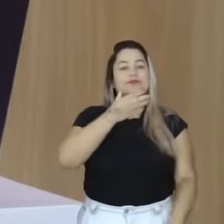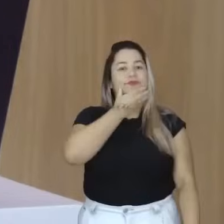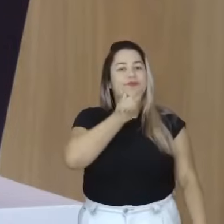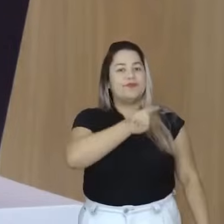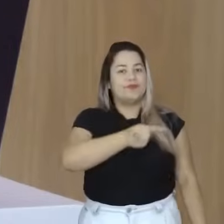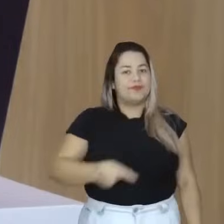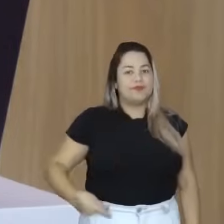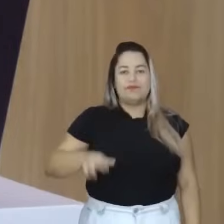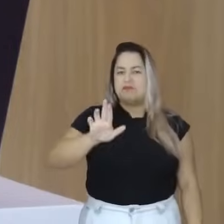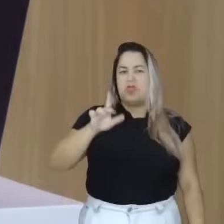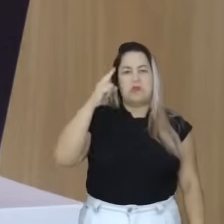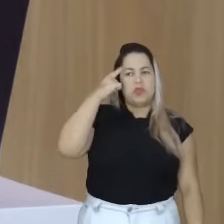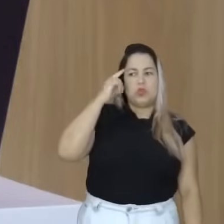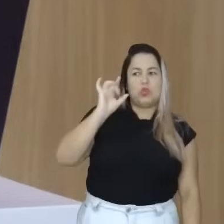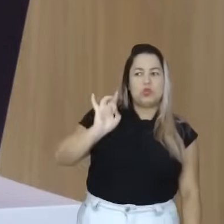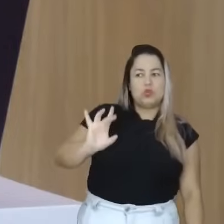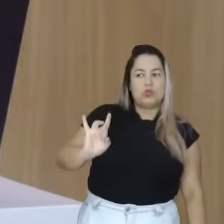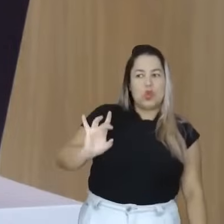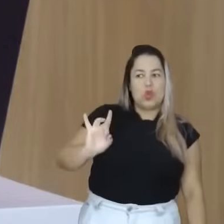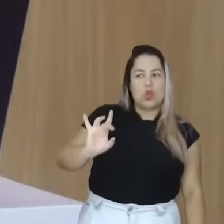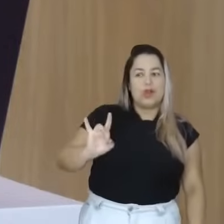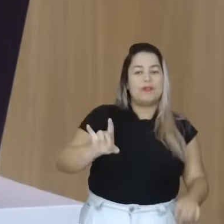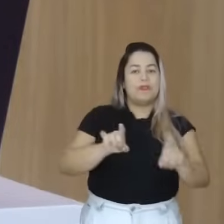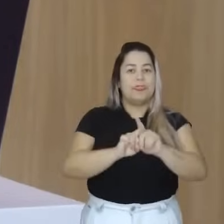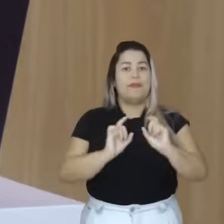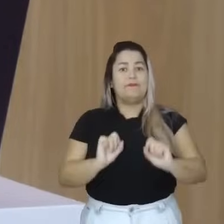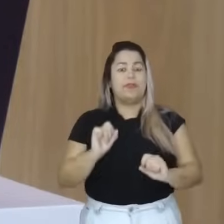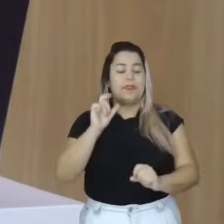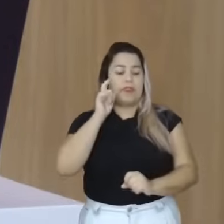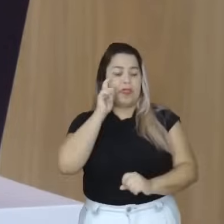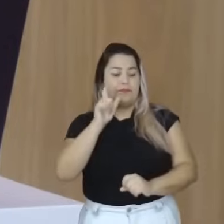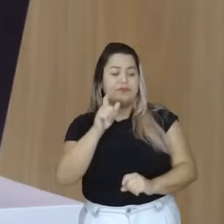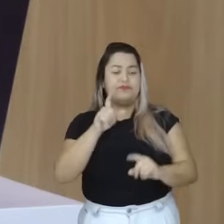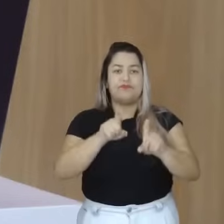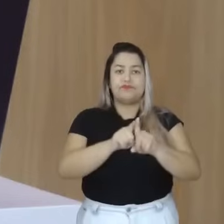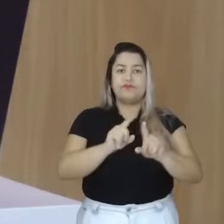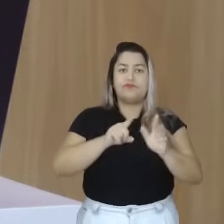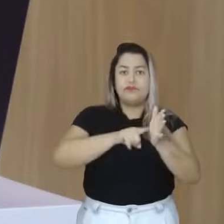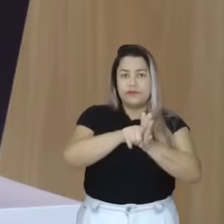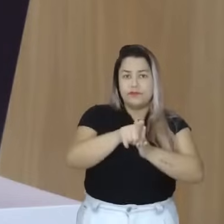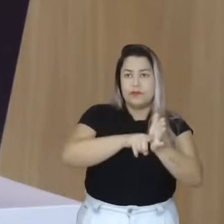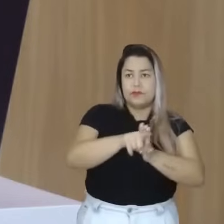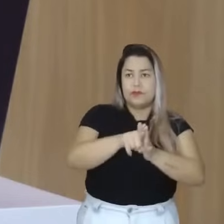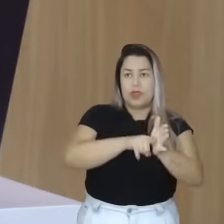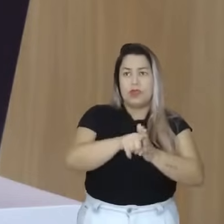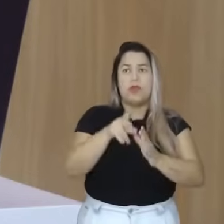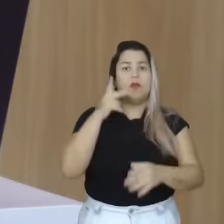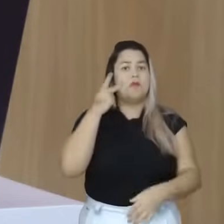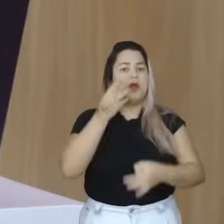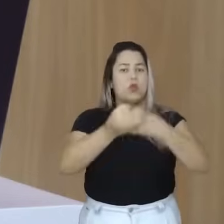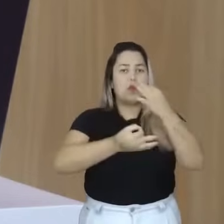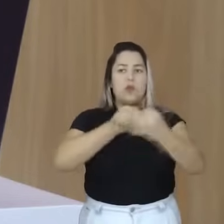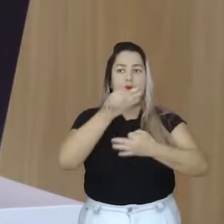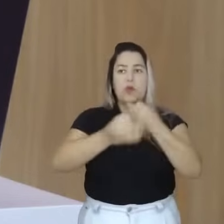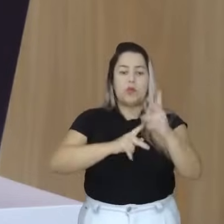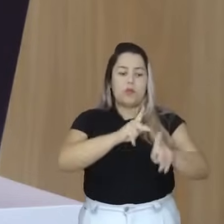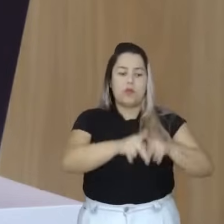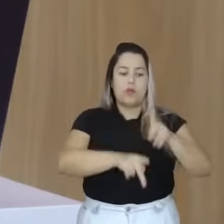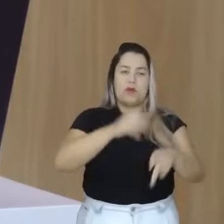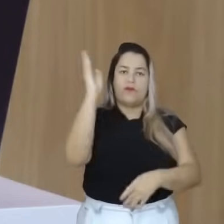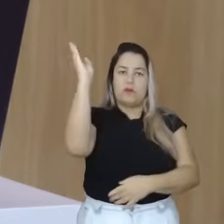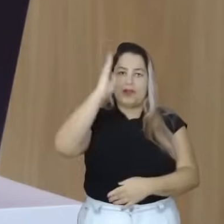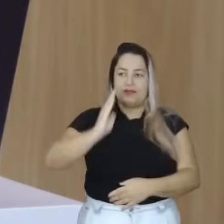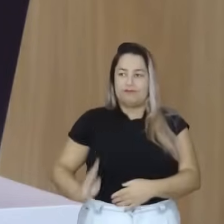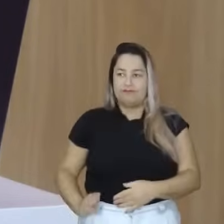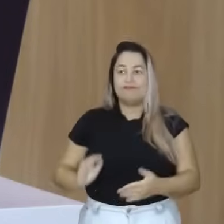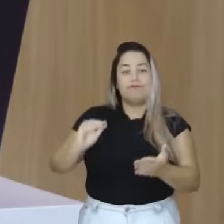não pensou nisso sozinho. Ele convocou o maior interessado nesse planejamento orçamentário para opinar, o povo brasileiro.